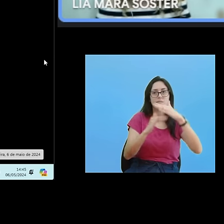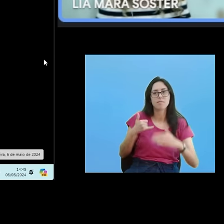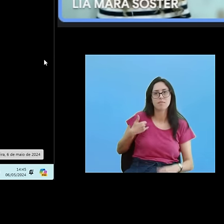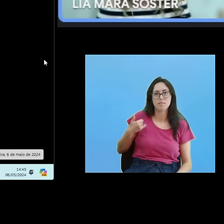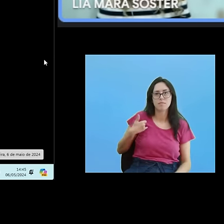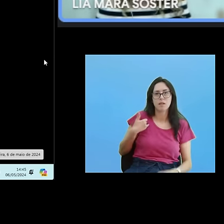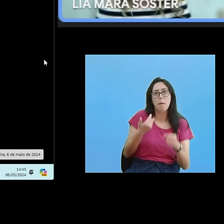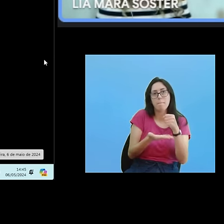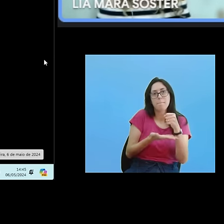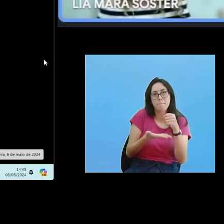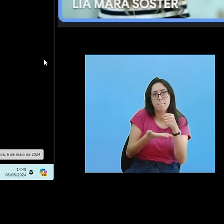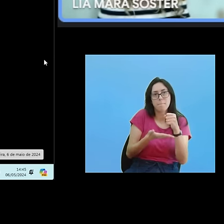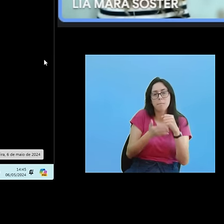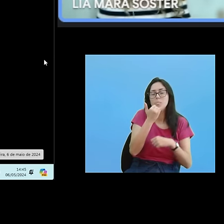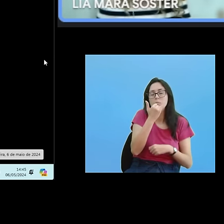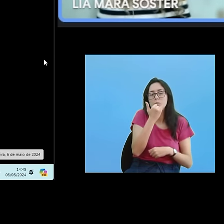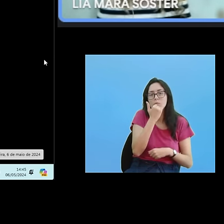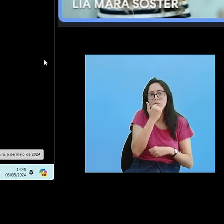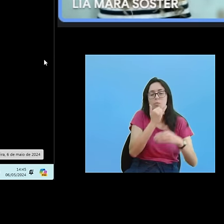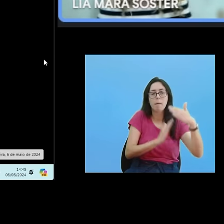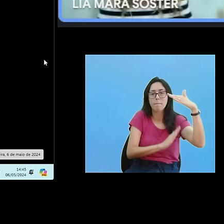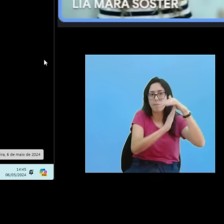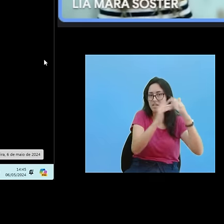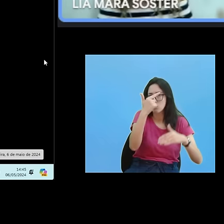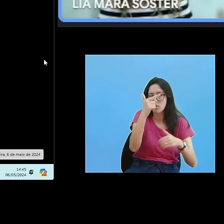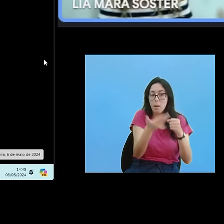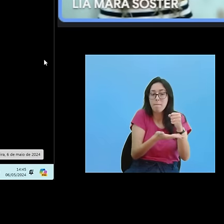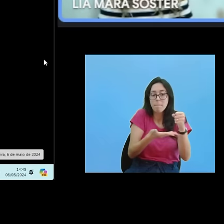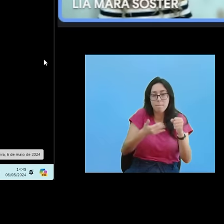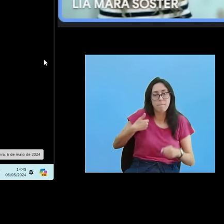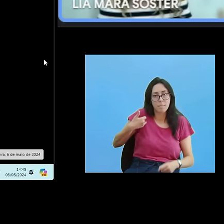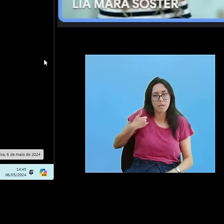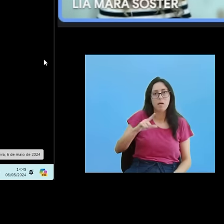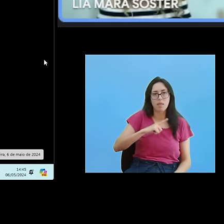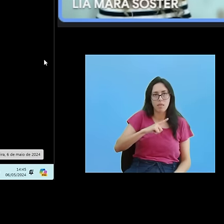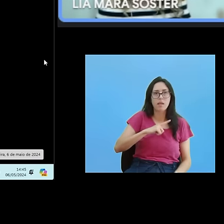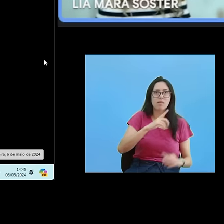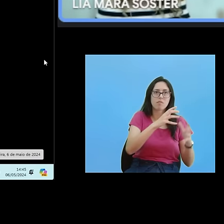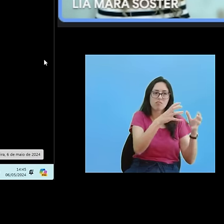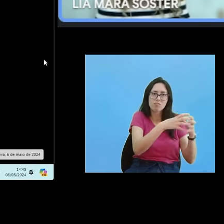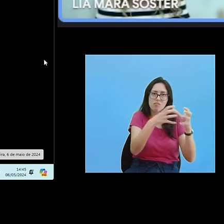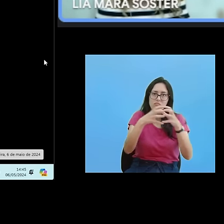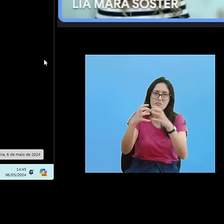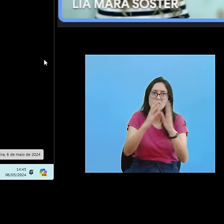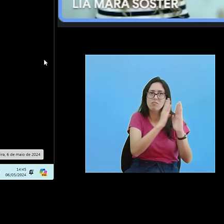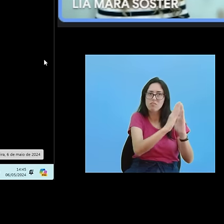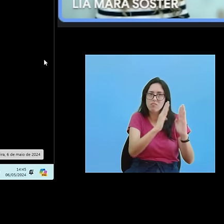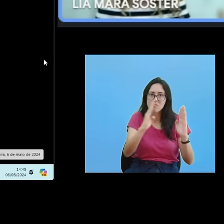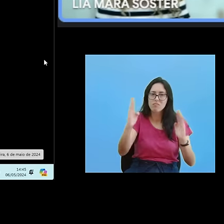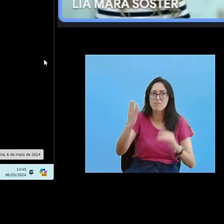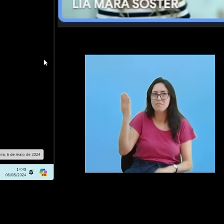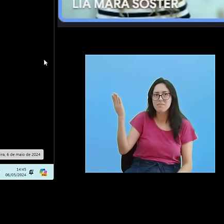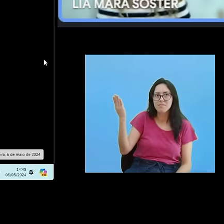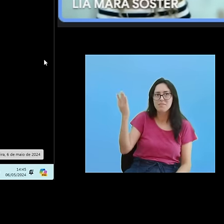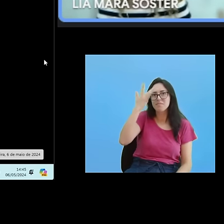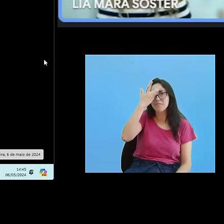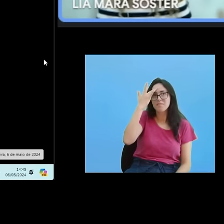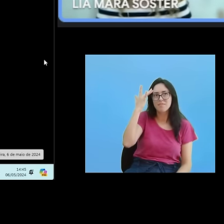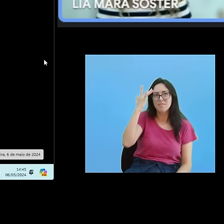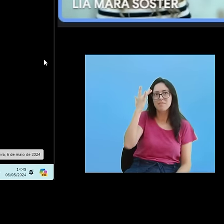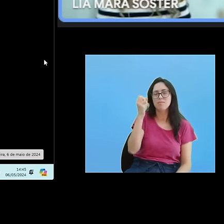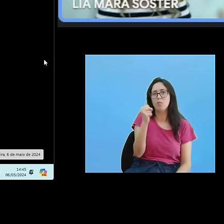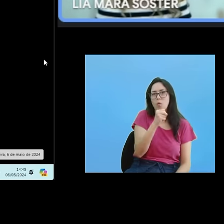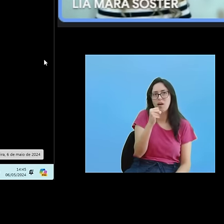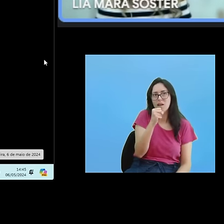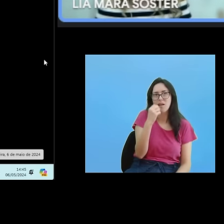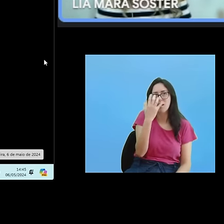mínimo, máximo não tem, mas mínimo tem. Tem categorias, né, aqui o Luiz também cantando, a Rosângela,